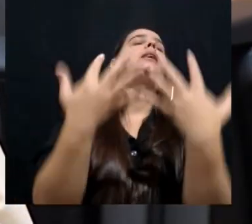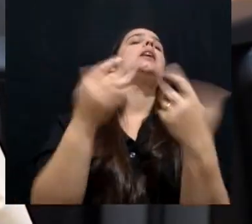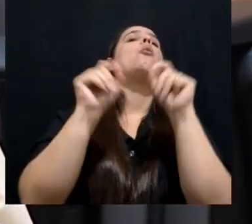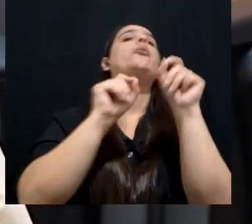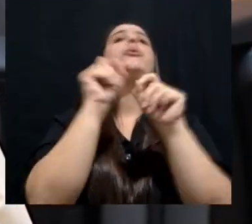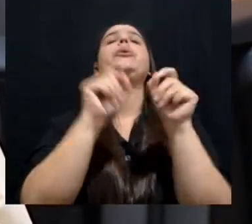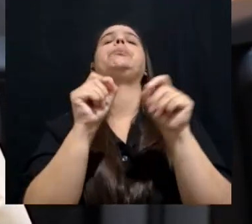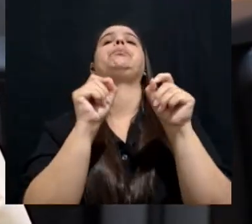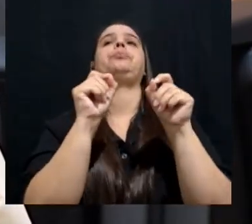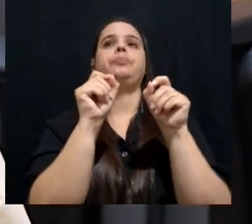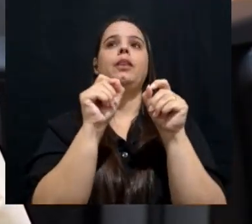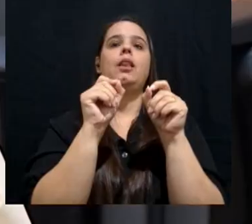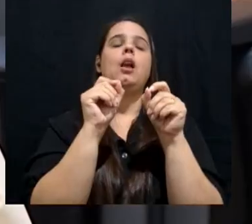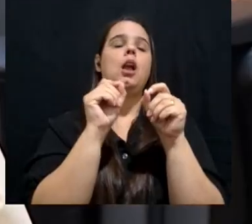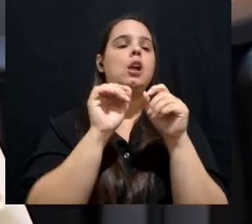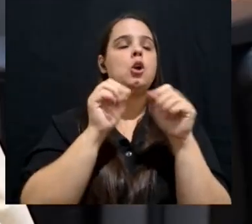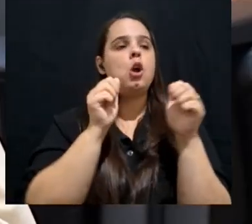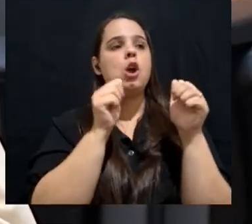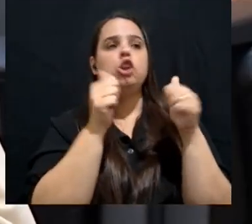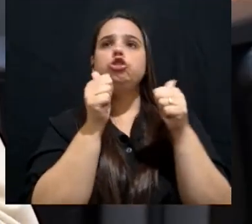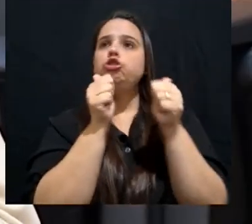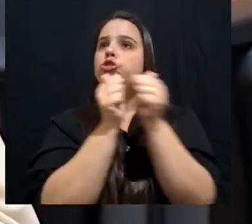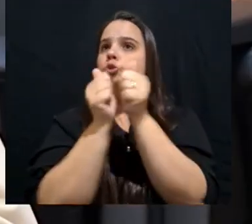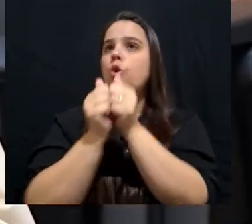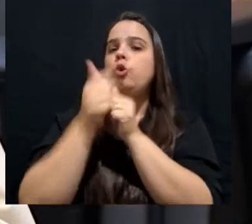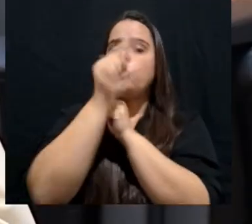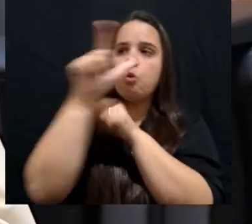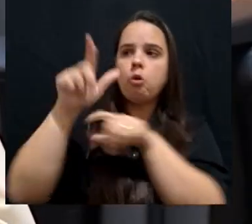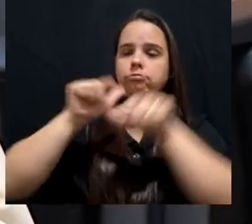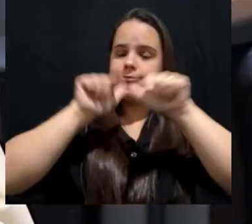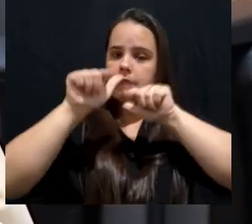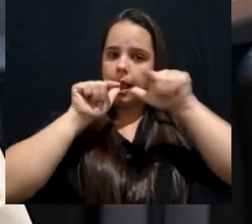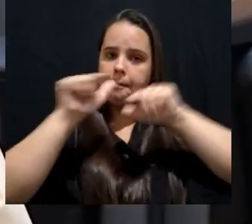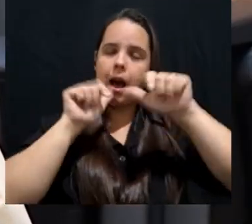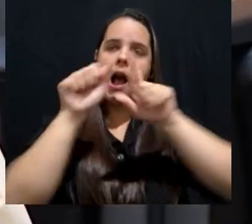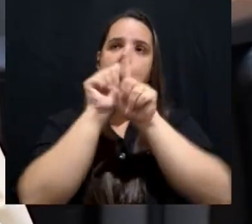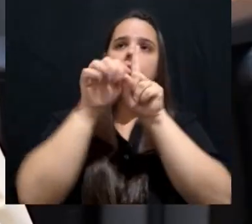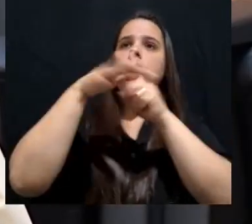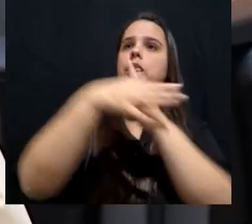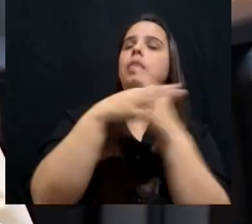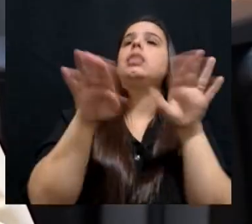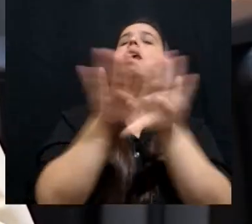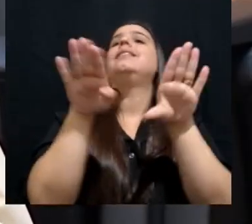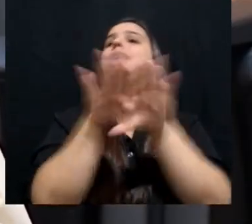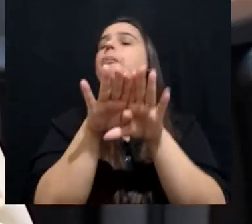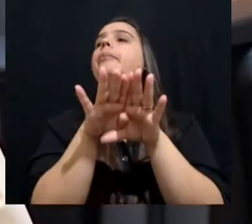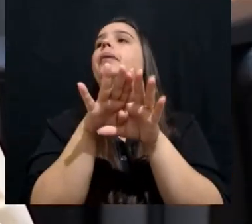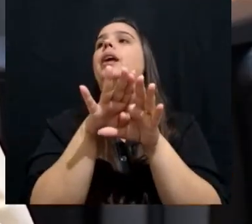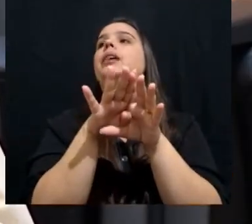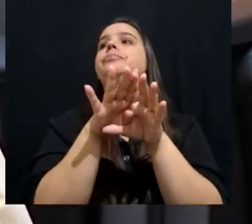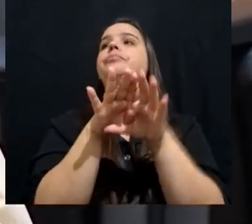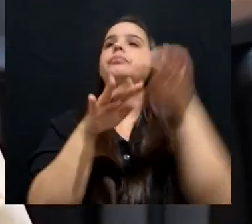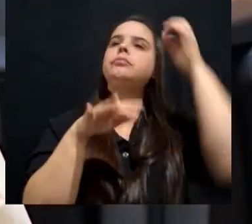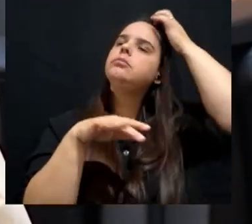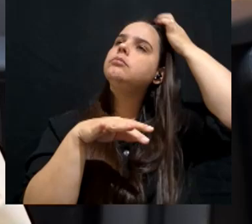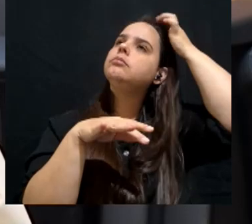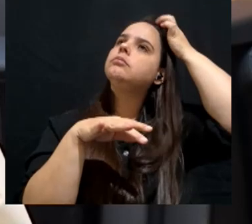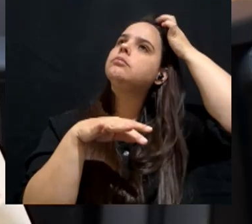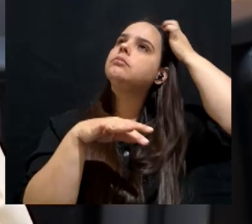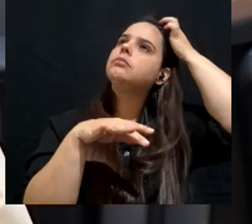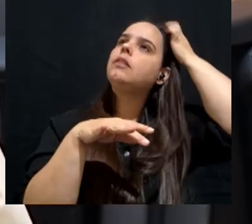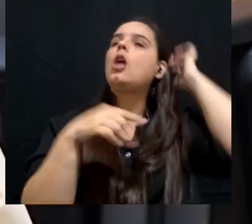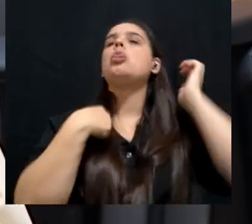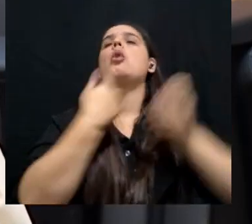setor privado e associações, por exemplo, a gente consegue avançar bastante nessa